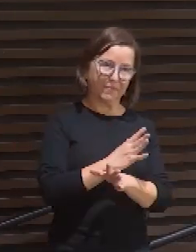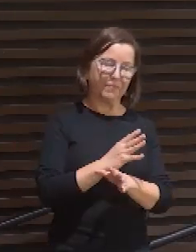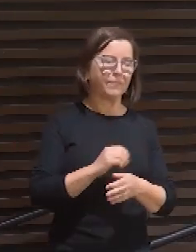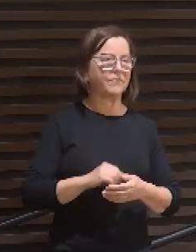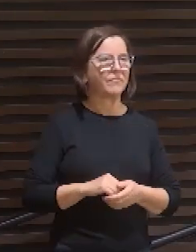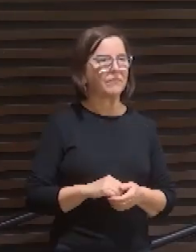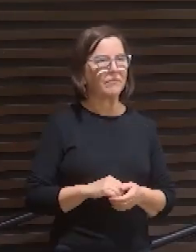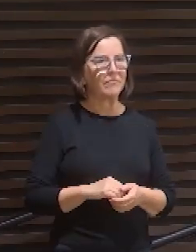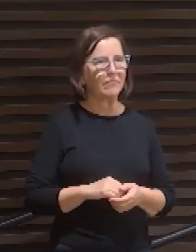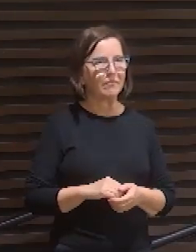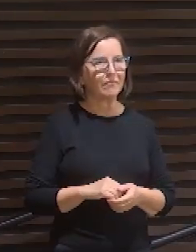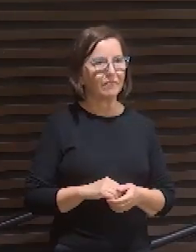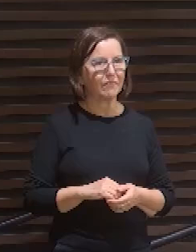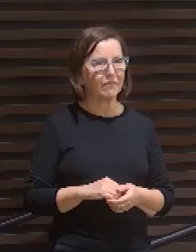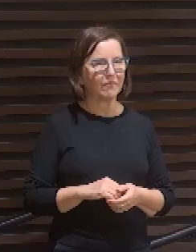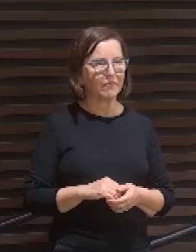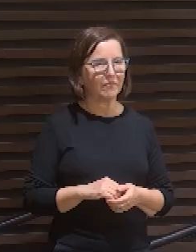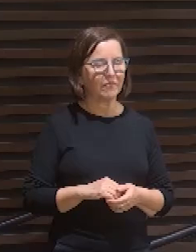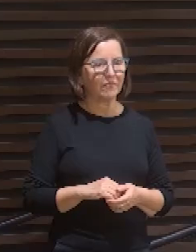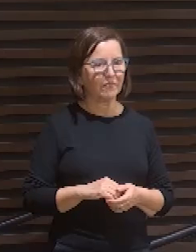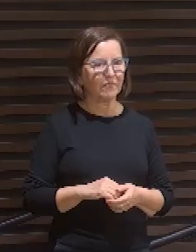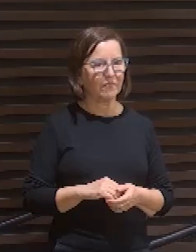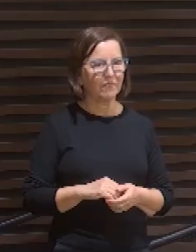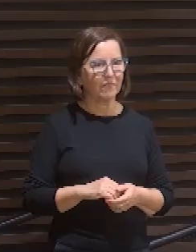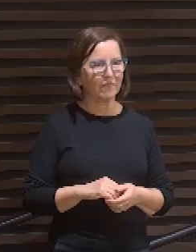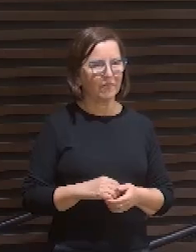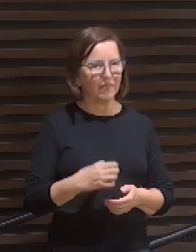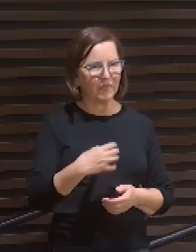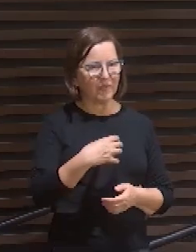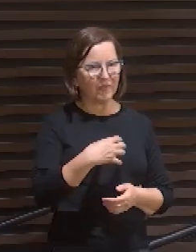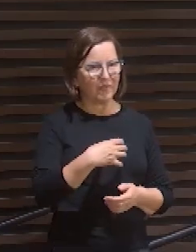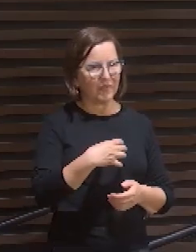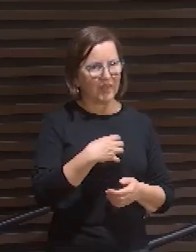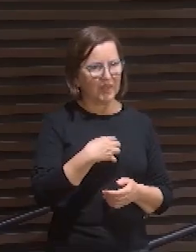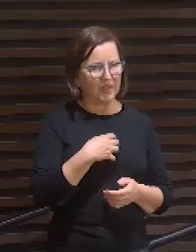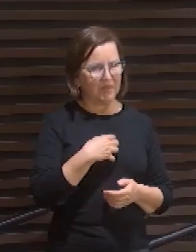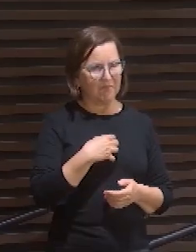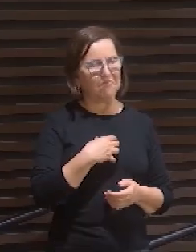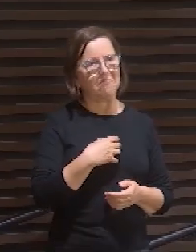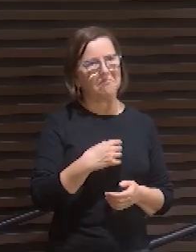A natureza da sua expiação é cabal.